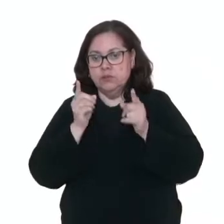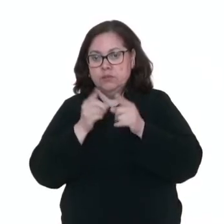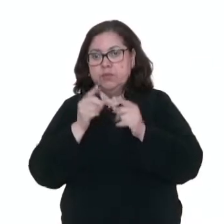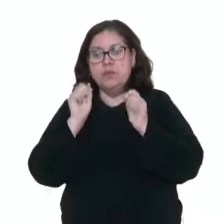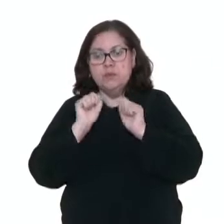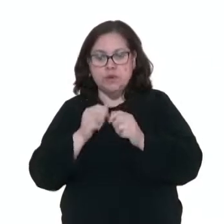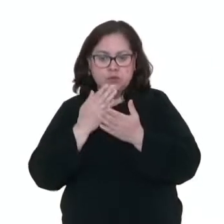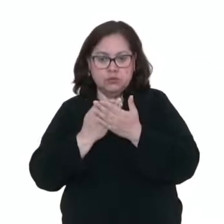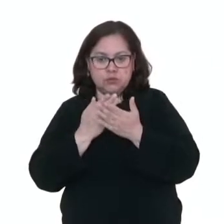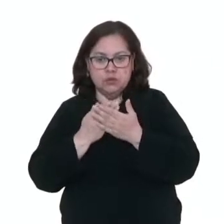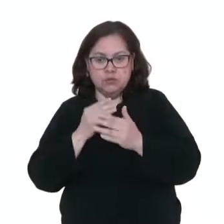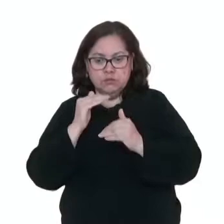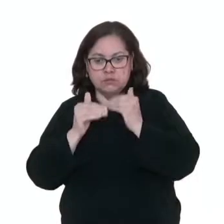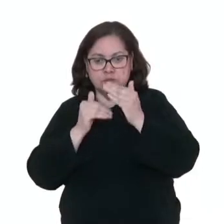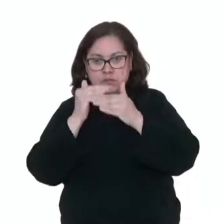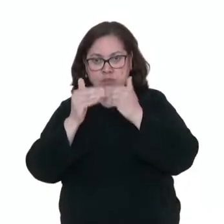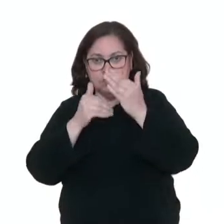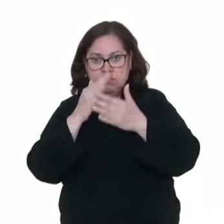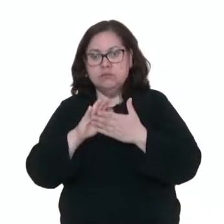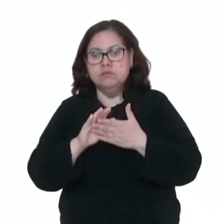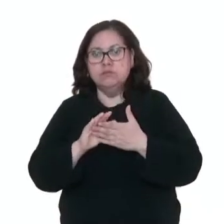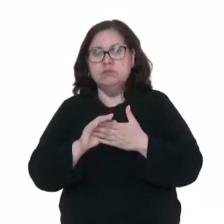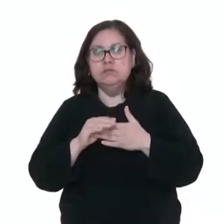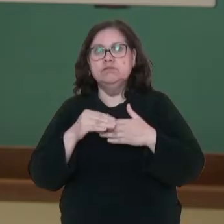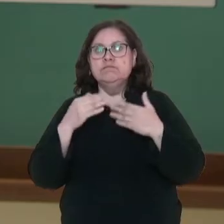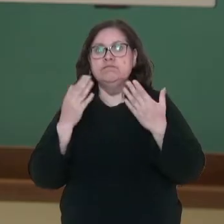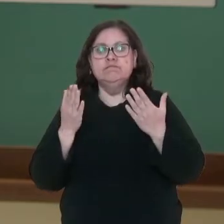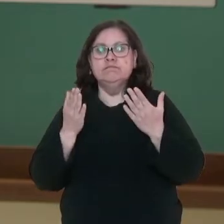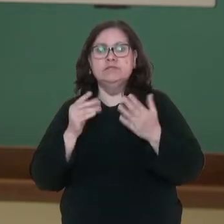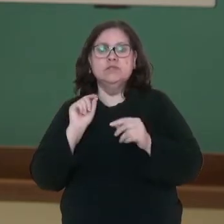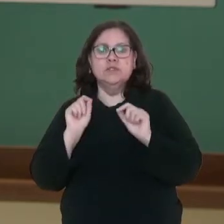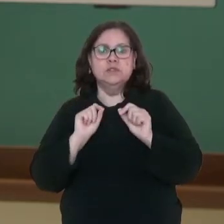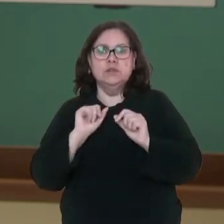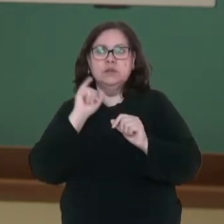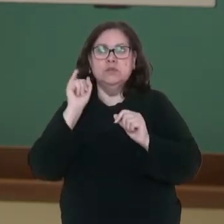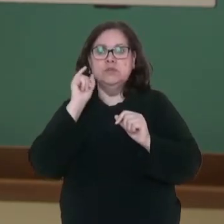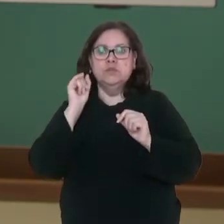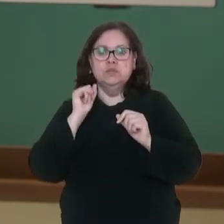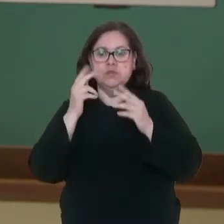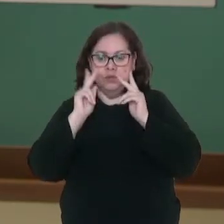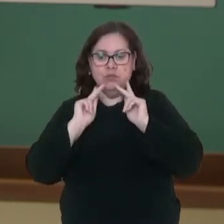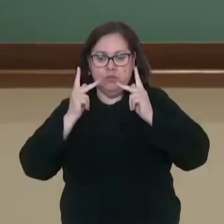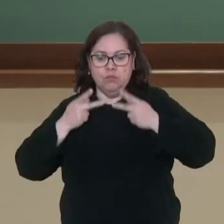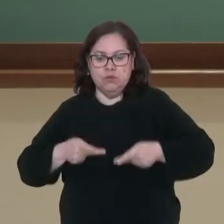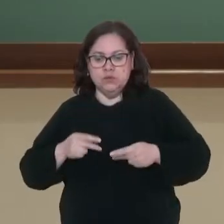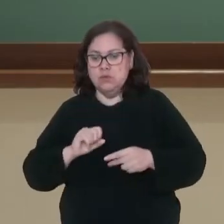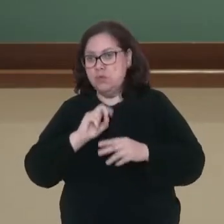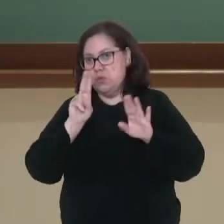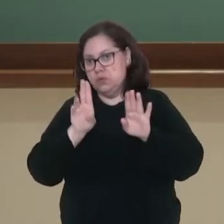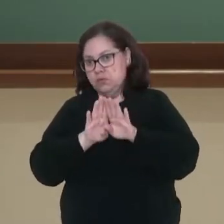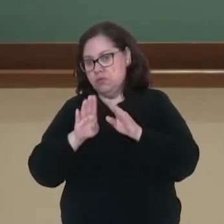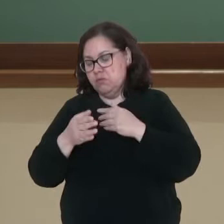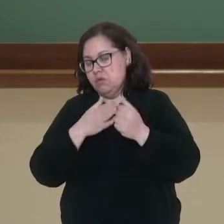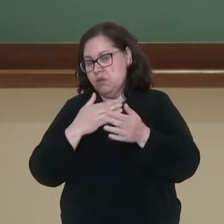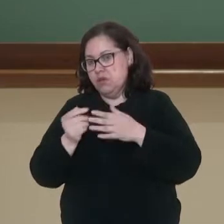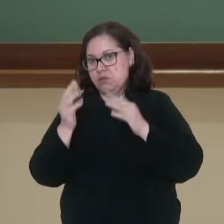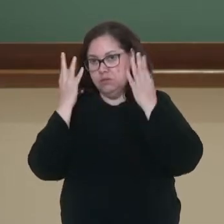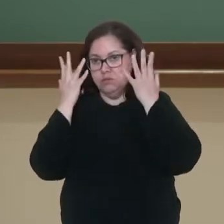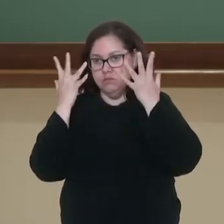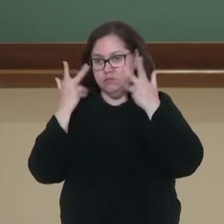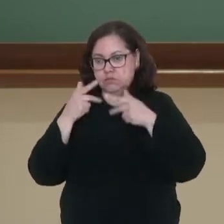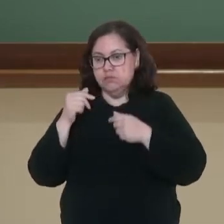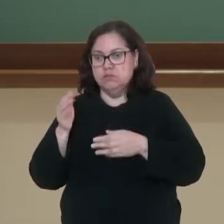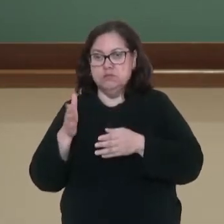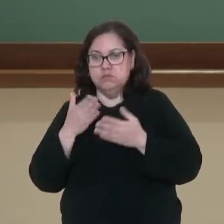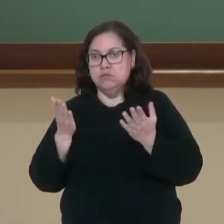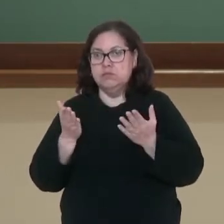permite estudá-la por gerações e gerações e o que seria quase impossível em humanos ou até mesmo qualquer outra espécie de